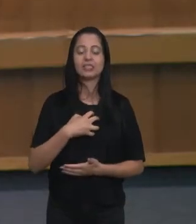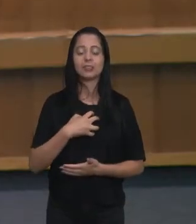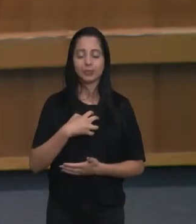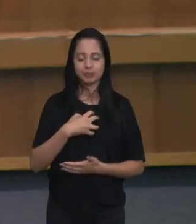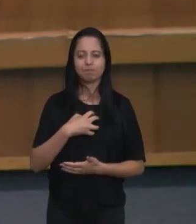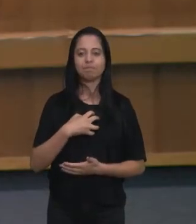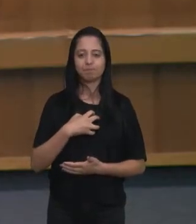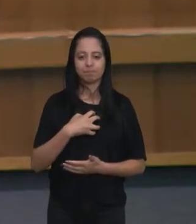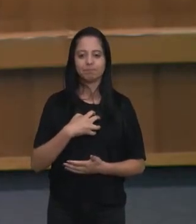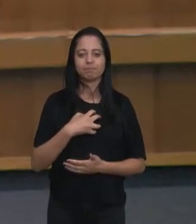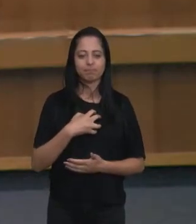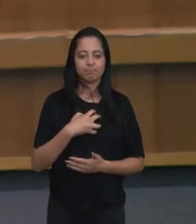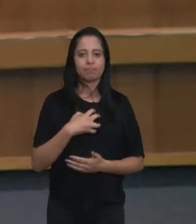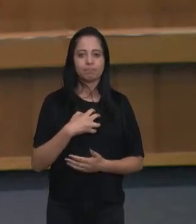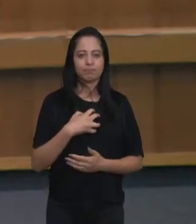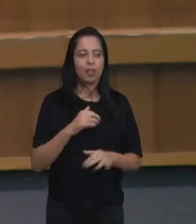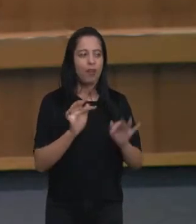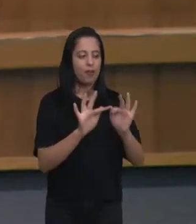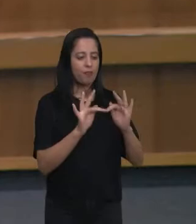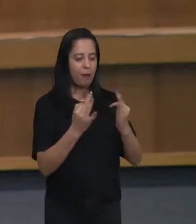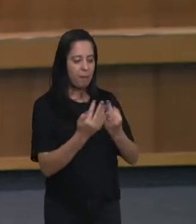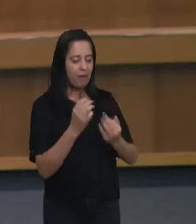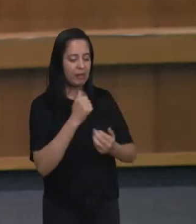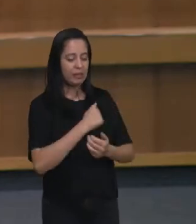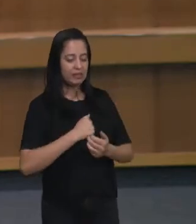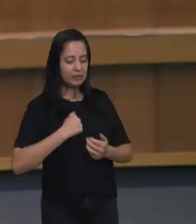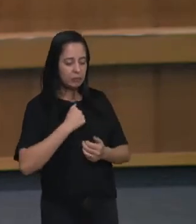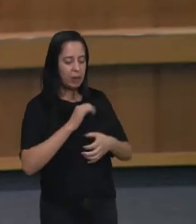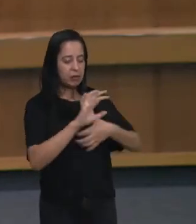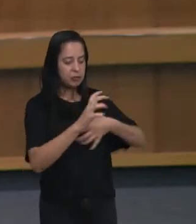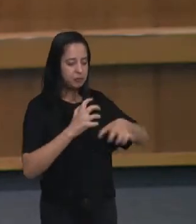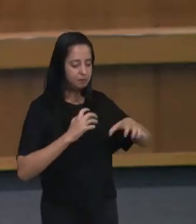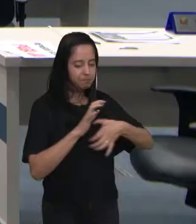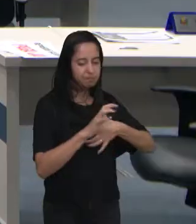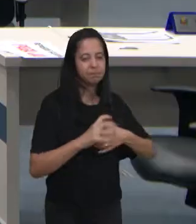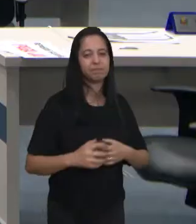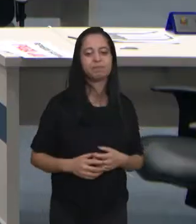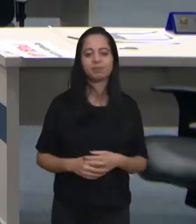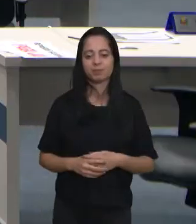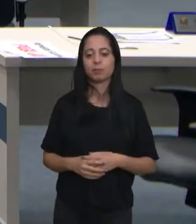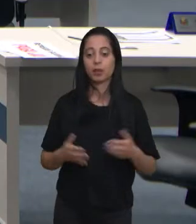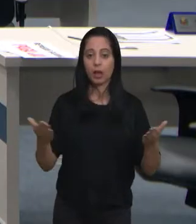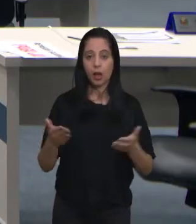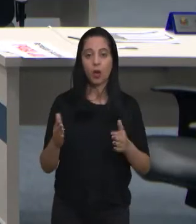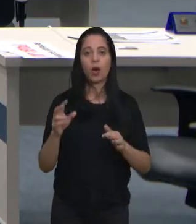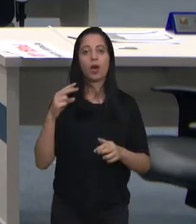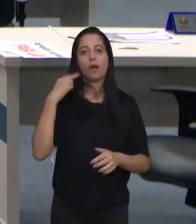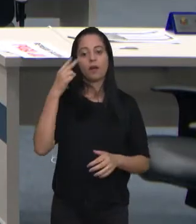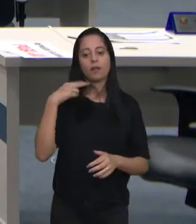sentimentos aí a todos os familiares e amigos. Obrigado, presidente. Com a palavra, a vereadora